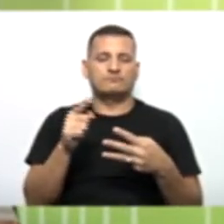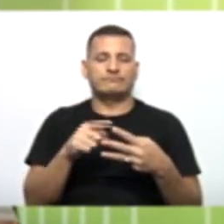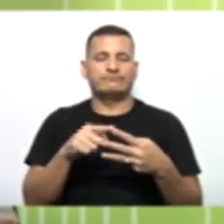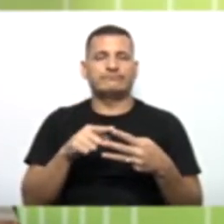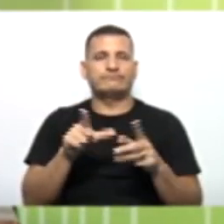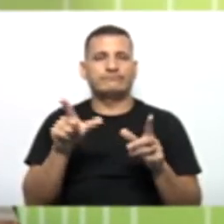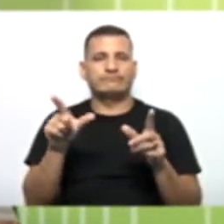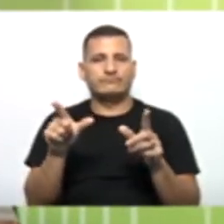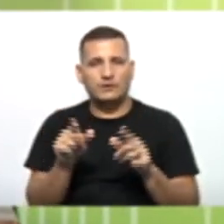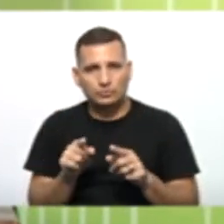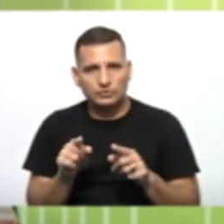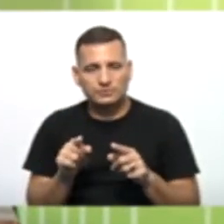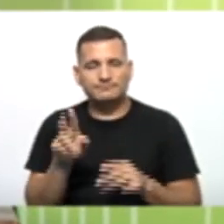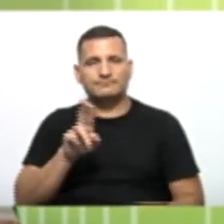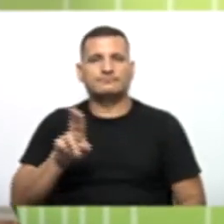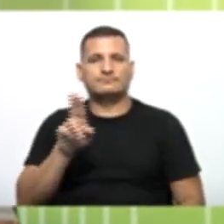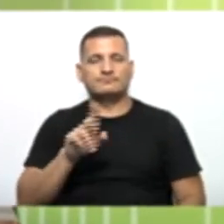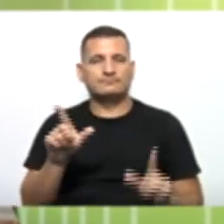utilizada.